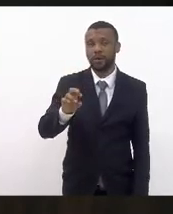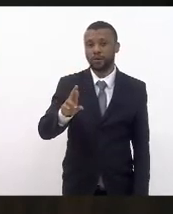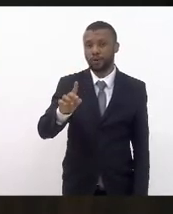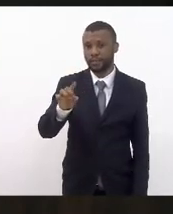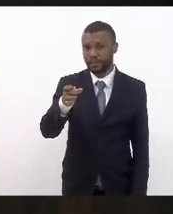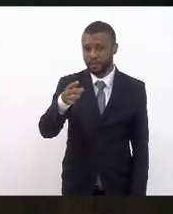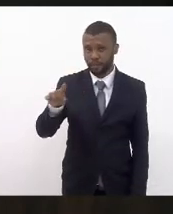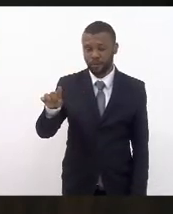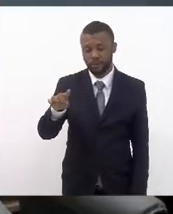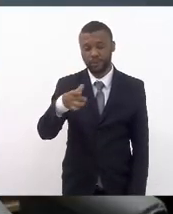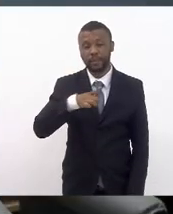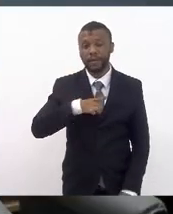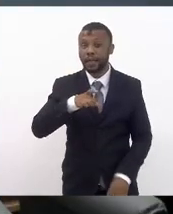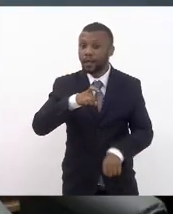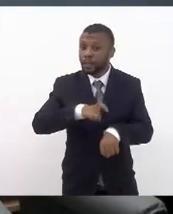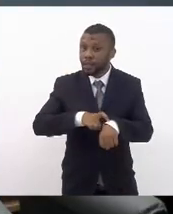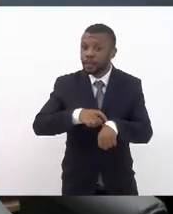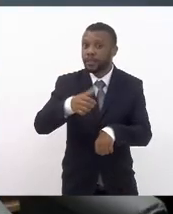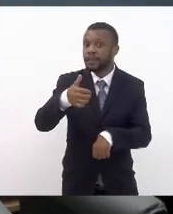tempo regimental.